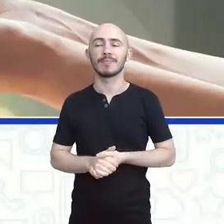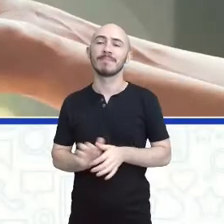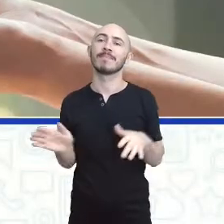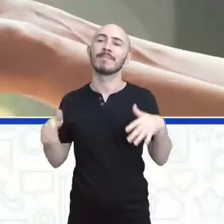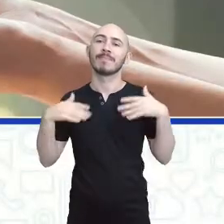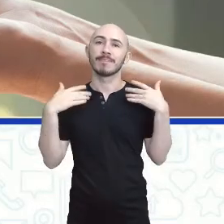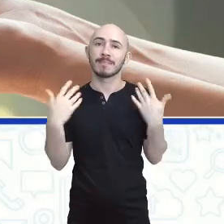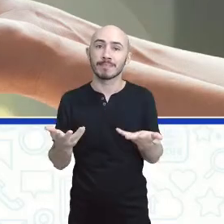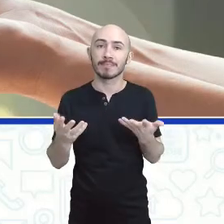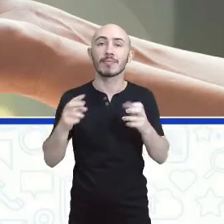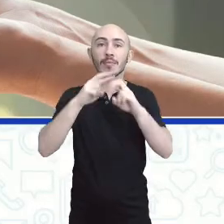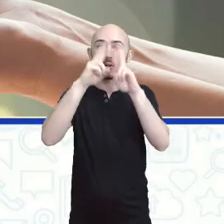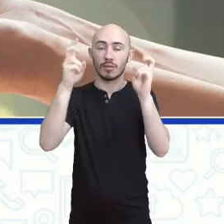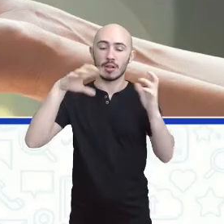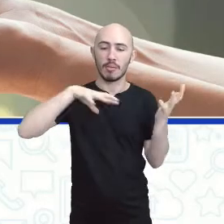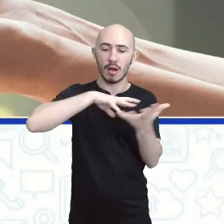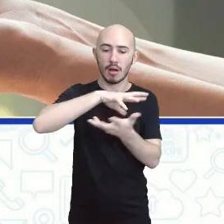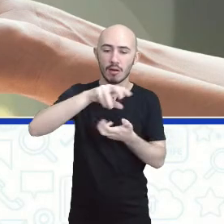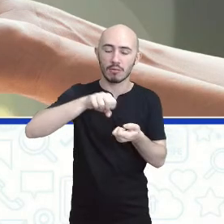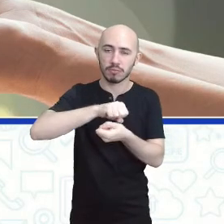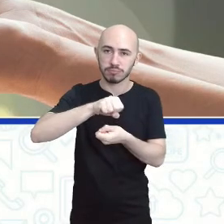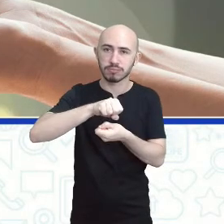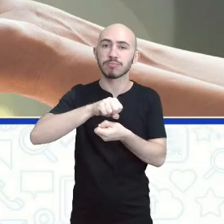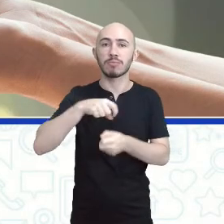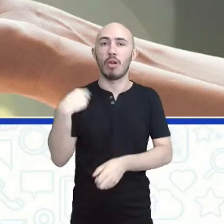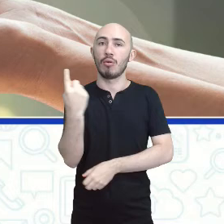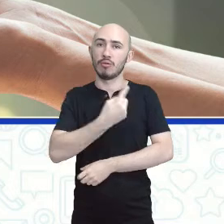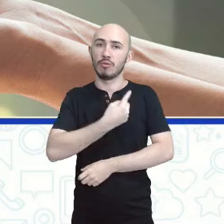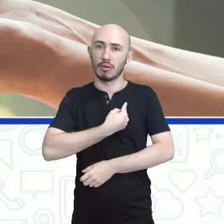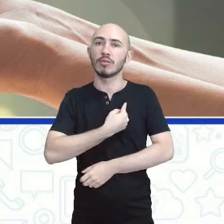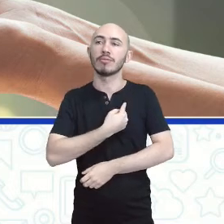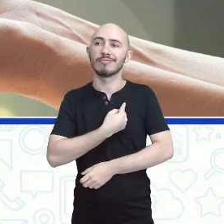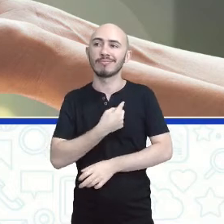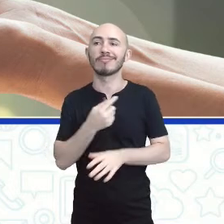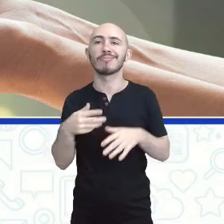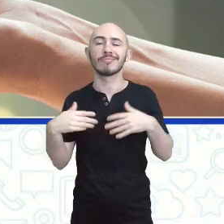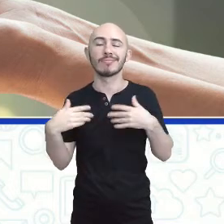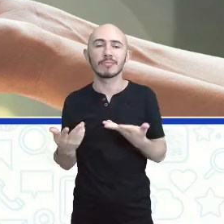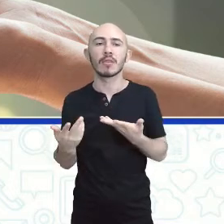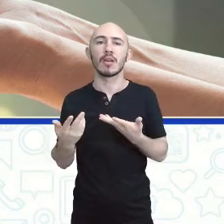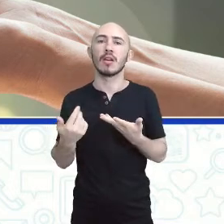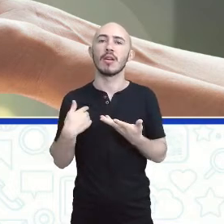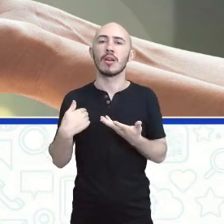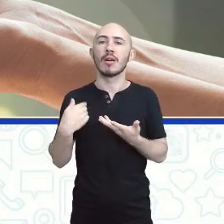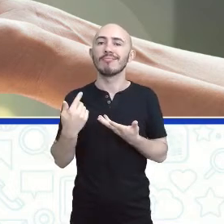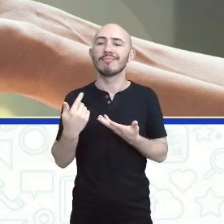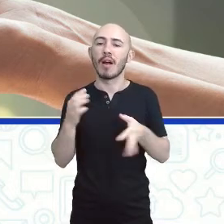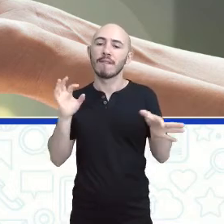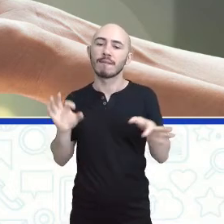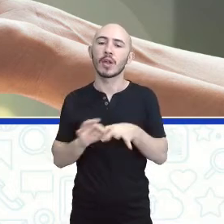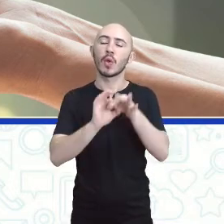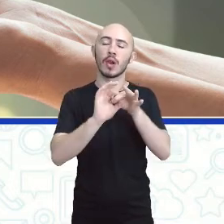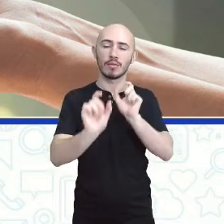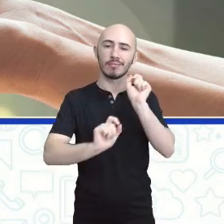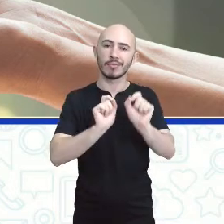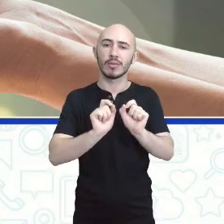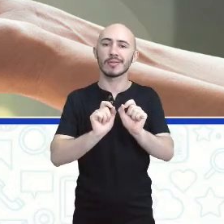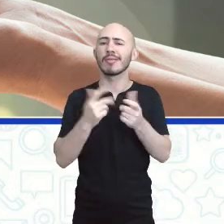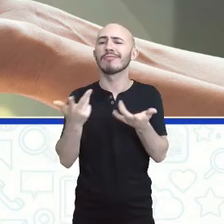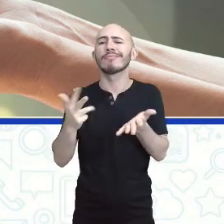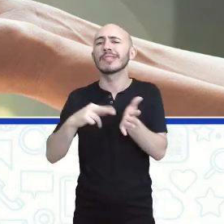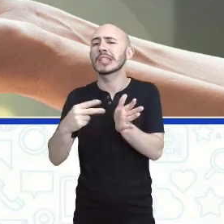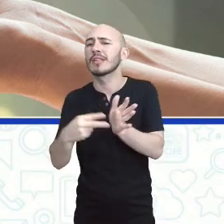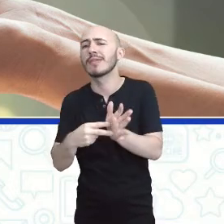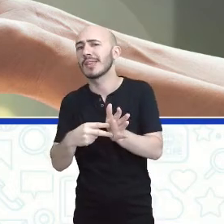gente, sustentabilidade. Para que a gente fique a par do que